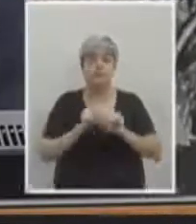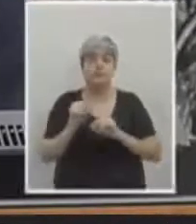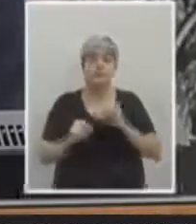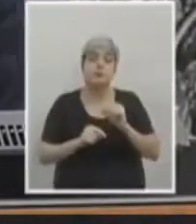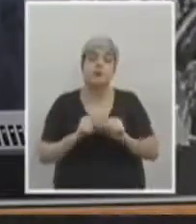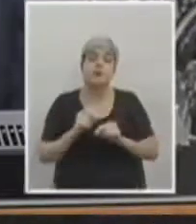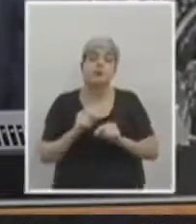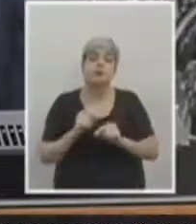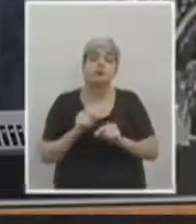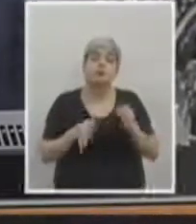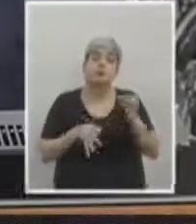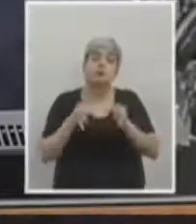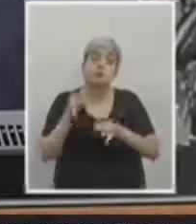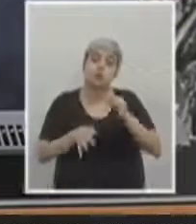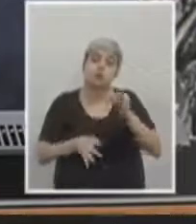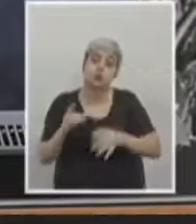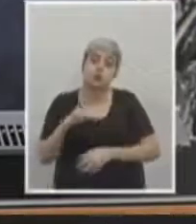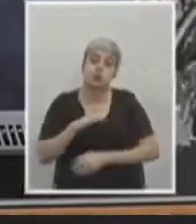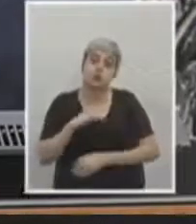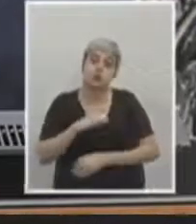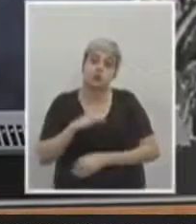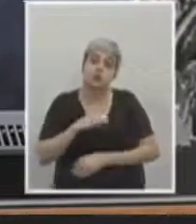ele estabeleceu a